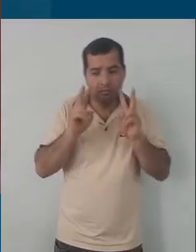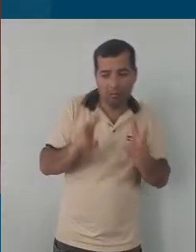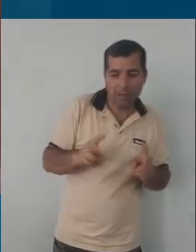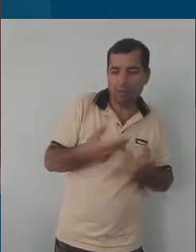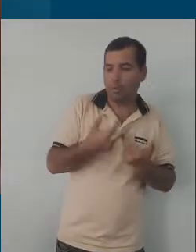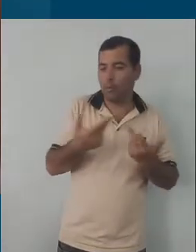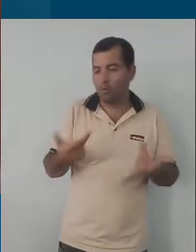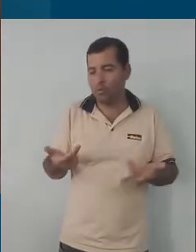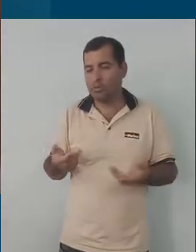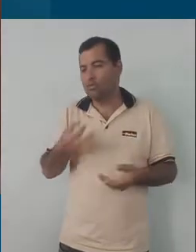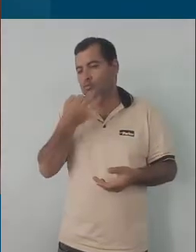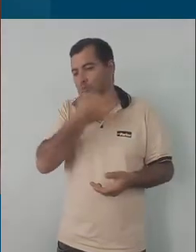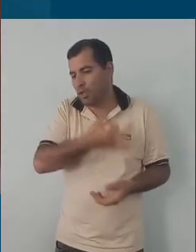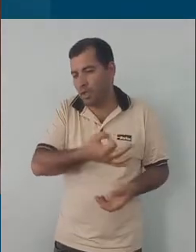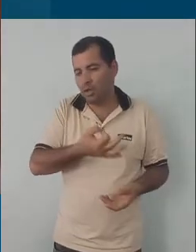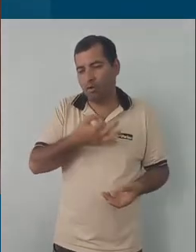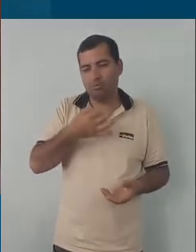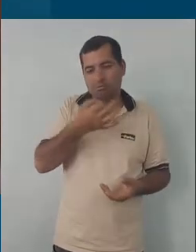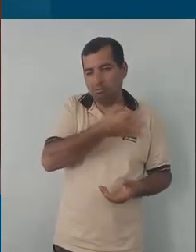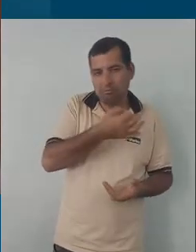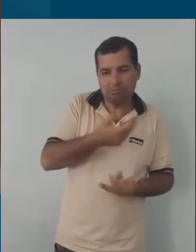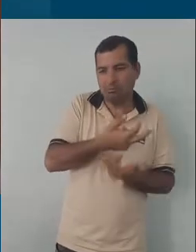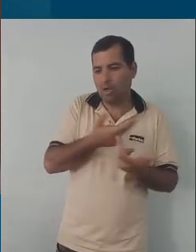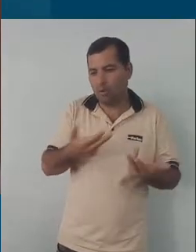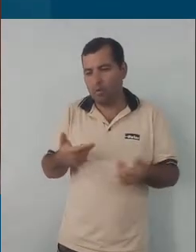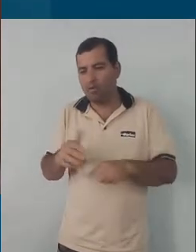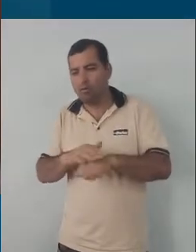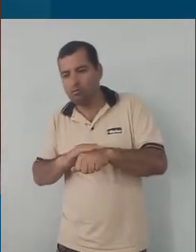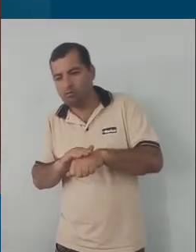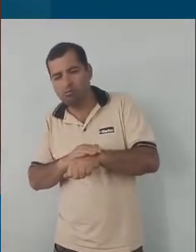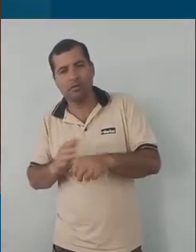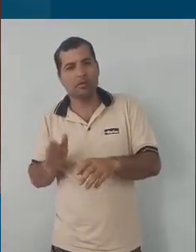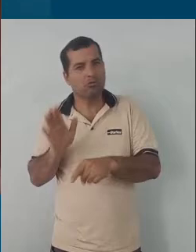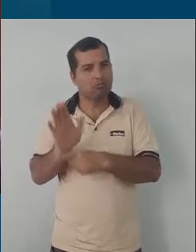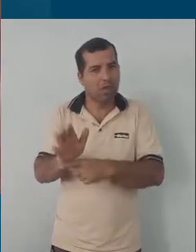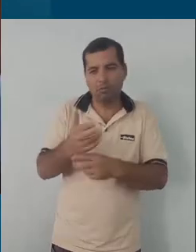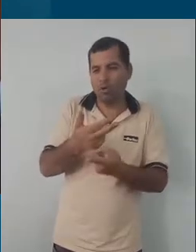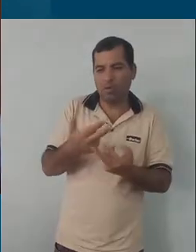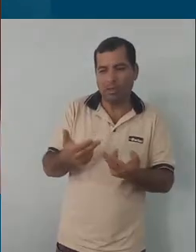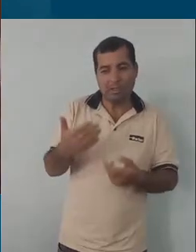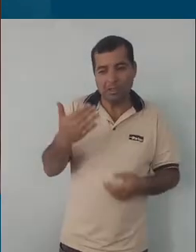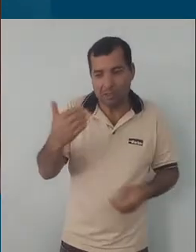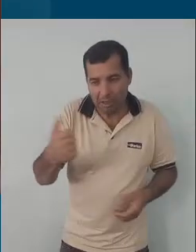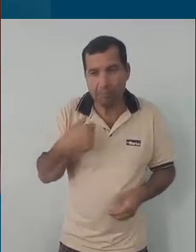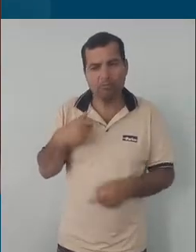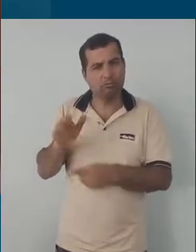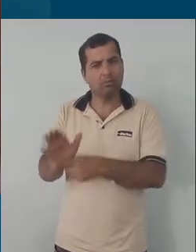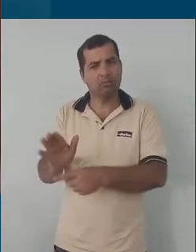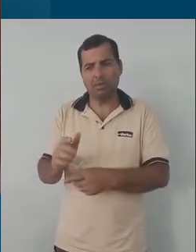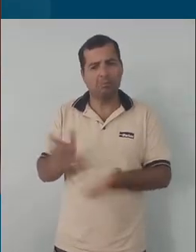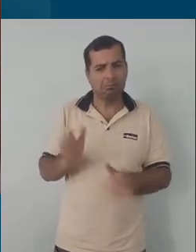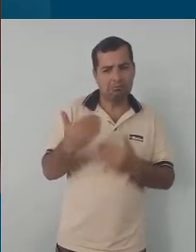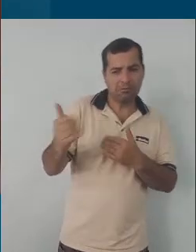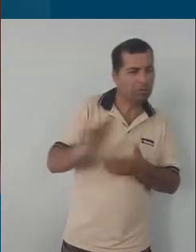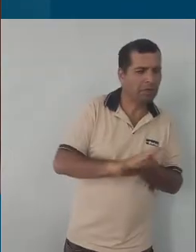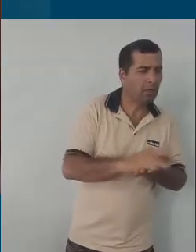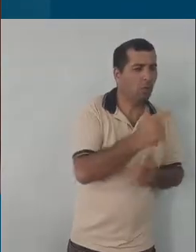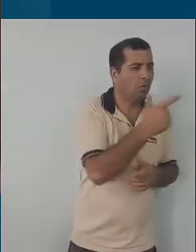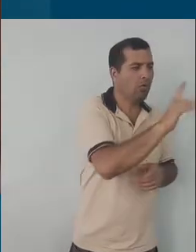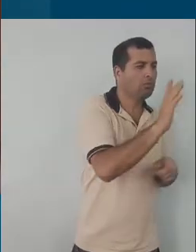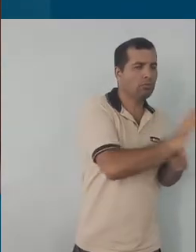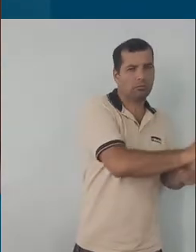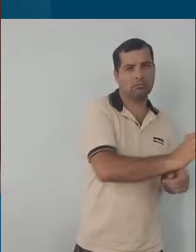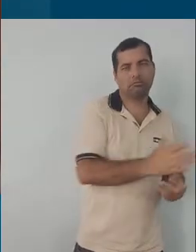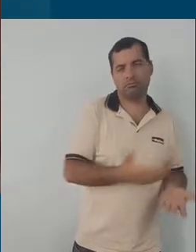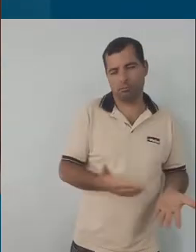vai contribuir na hora que ele for chamado, e na hora que ele não for chamado para esse grupo, ele pode estar contribuindo para algum outro.